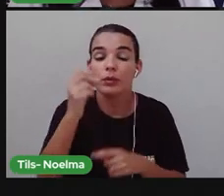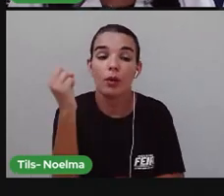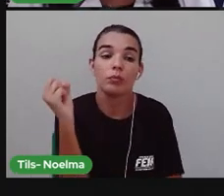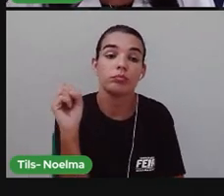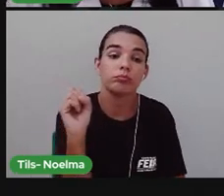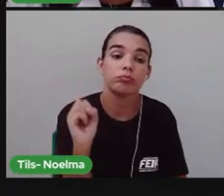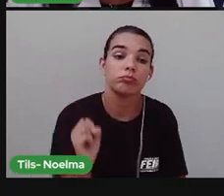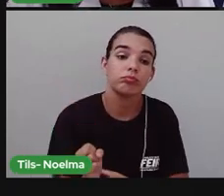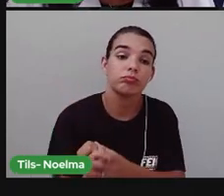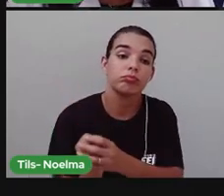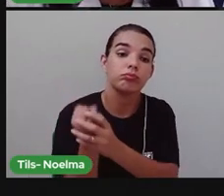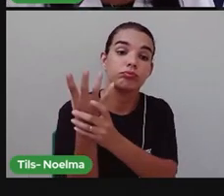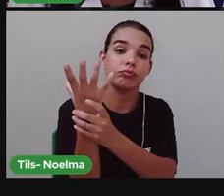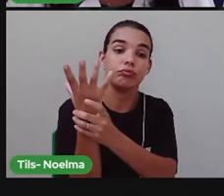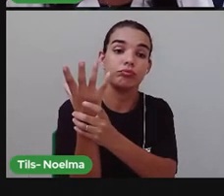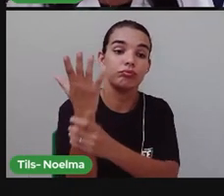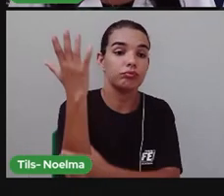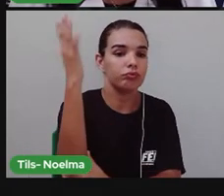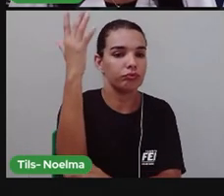Certo?